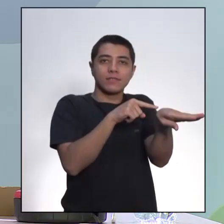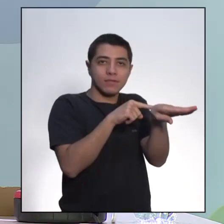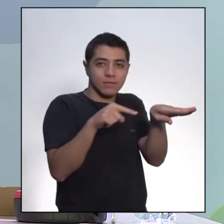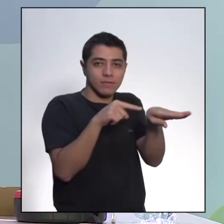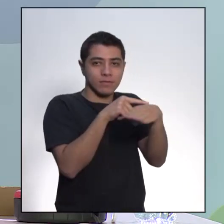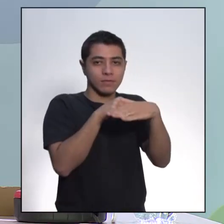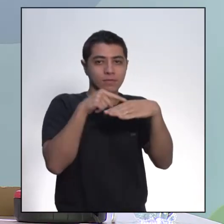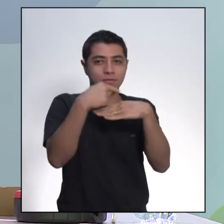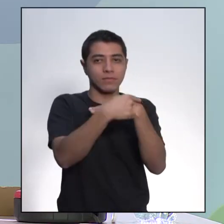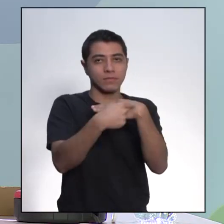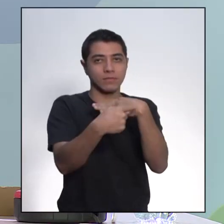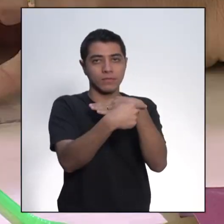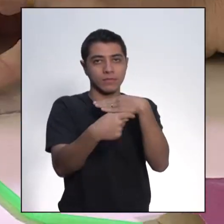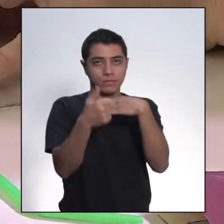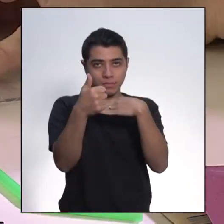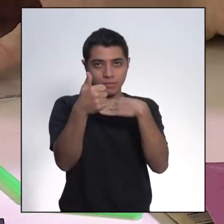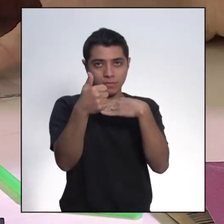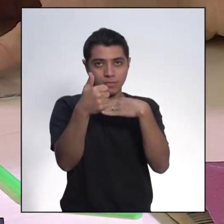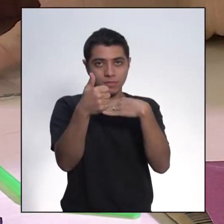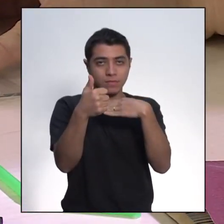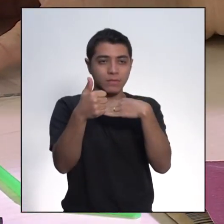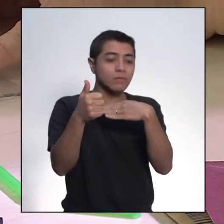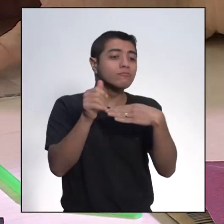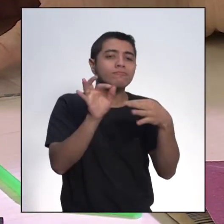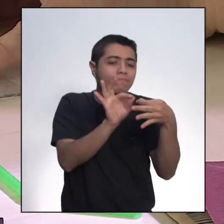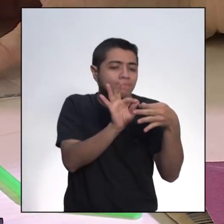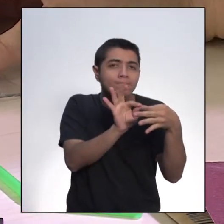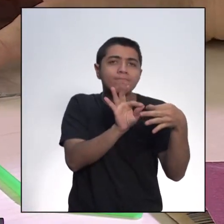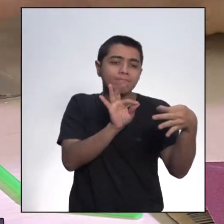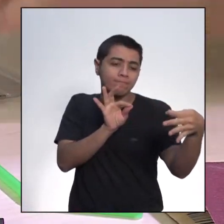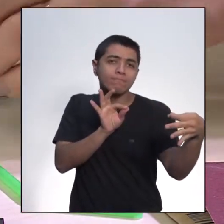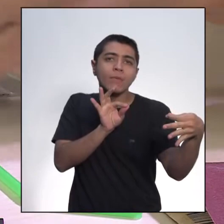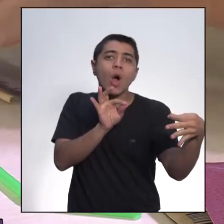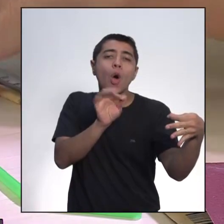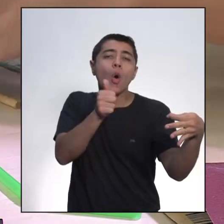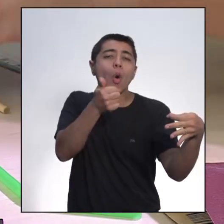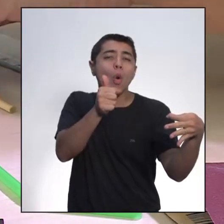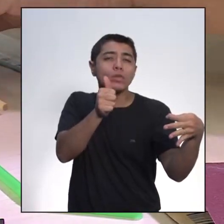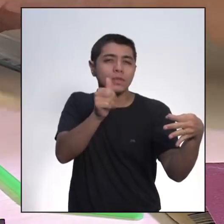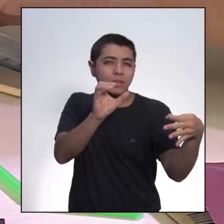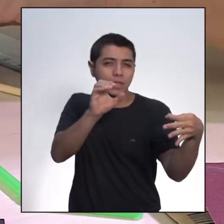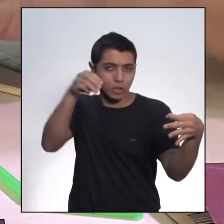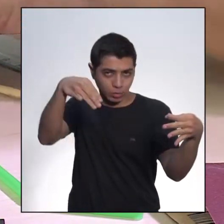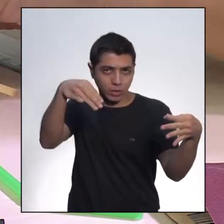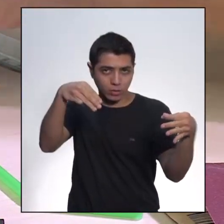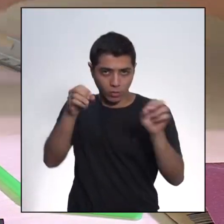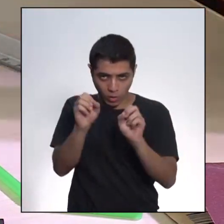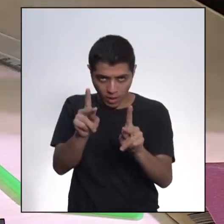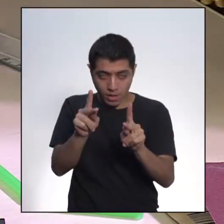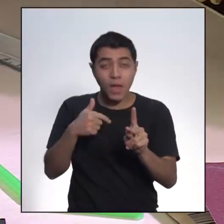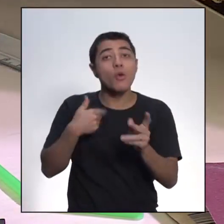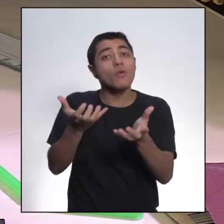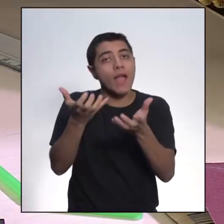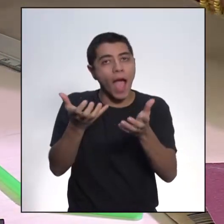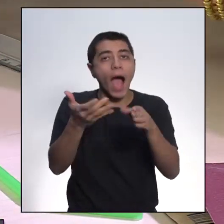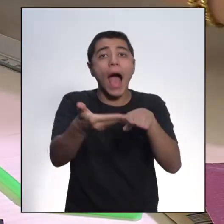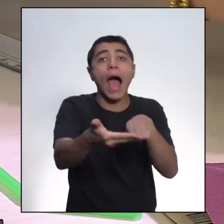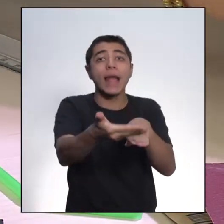que eu quero que ele fique um pouco maior que o eixo da frente, tá? Vou medir aqui um pouquinho, vou cortar.